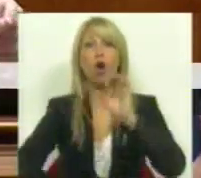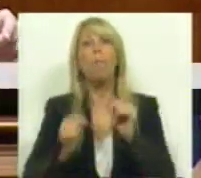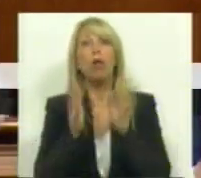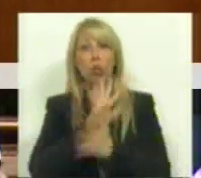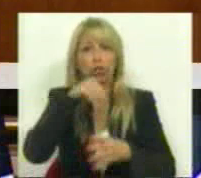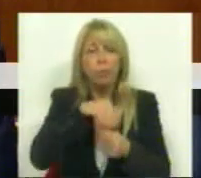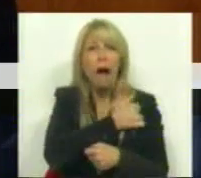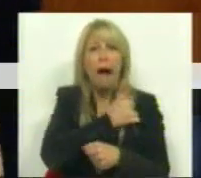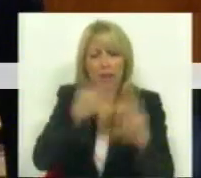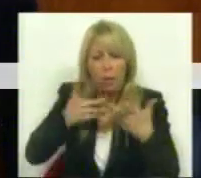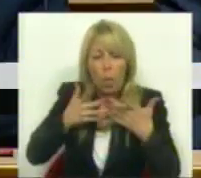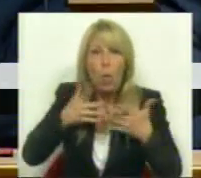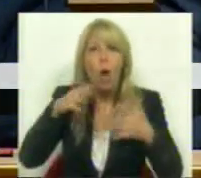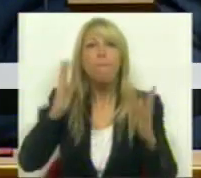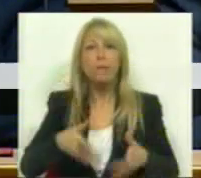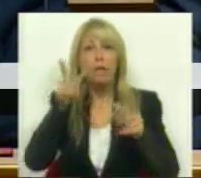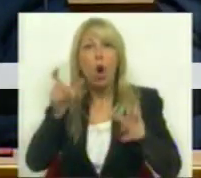casa para controlar os seus orçamentos. Obrigado.